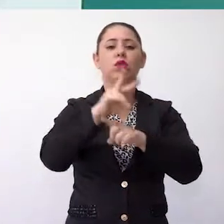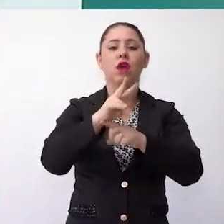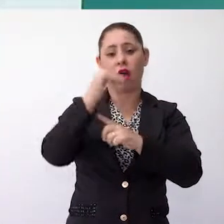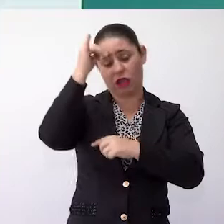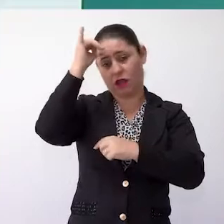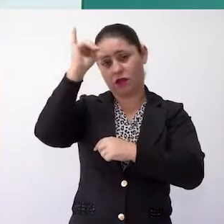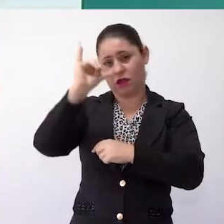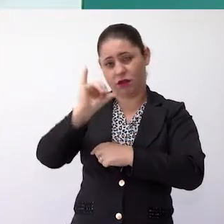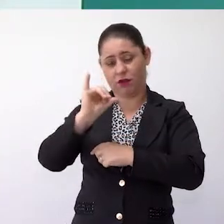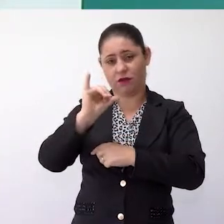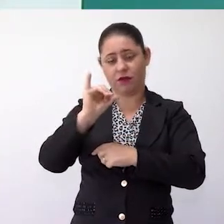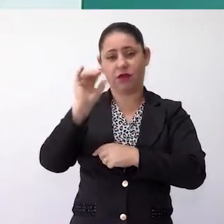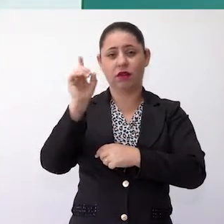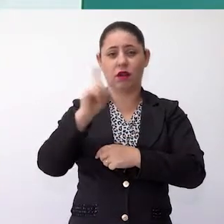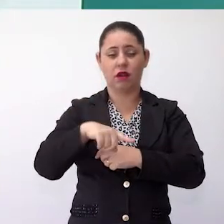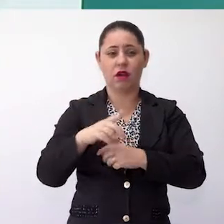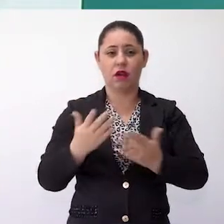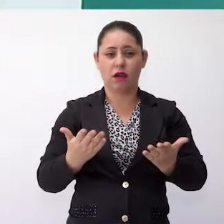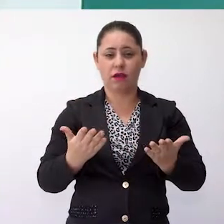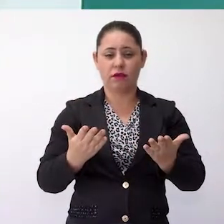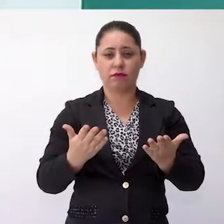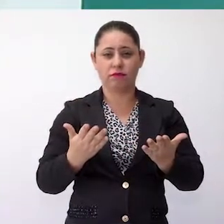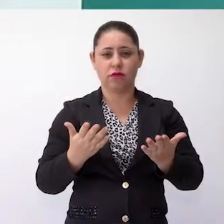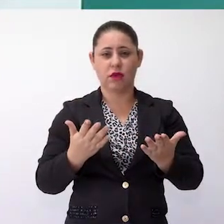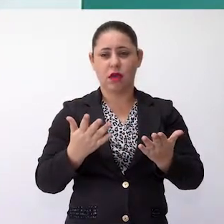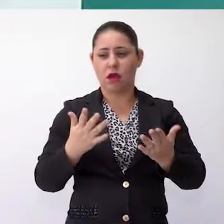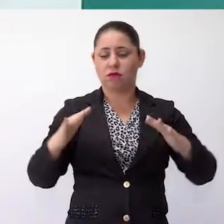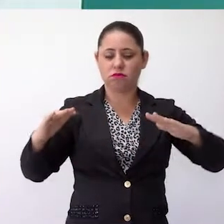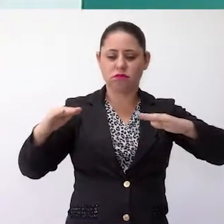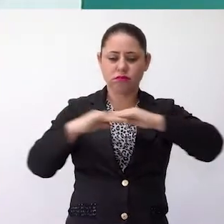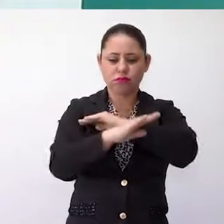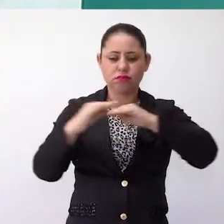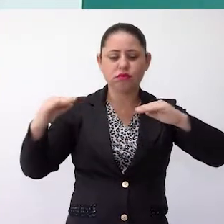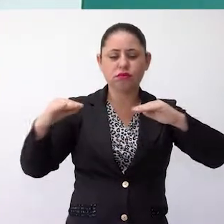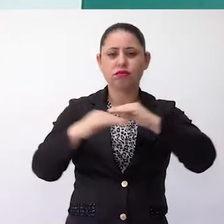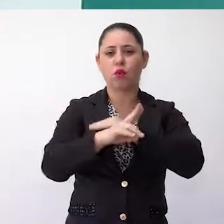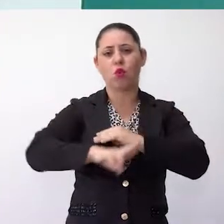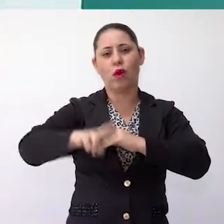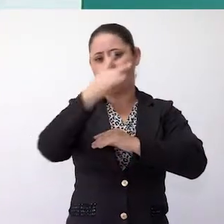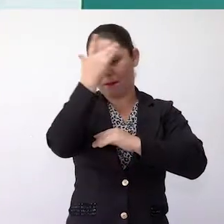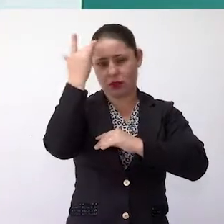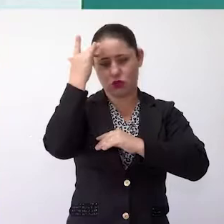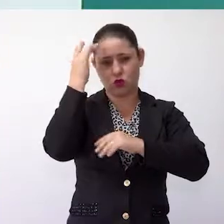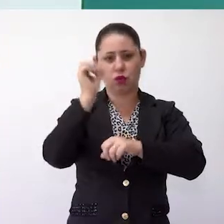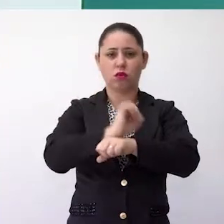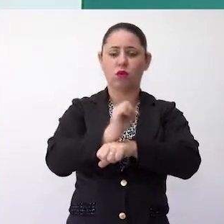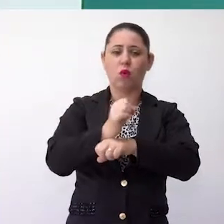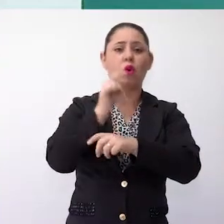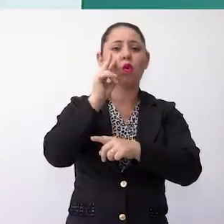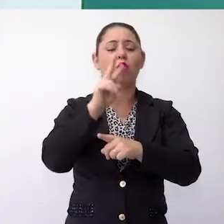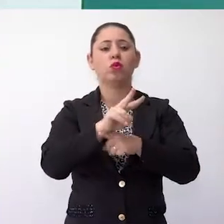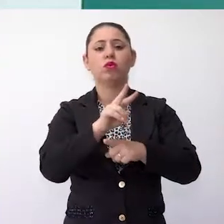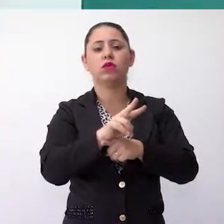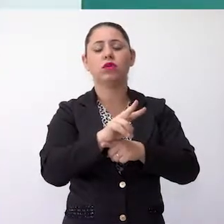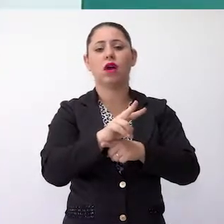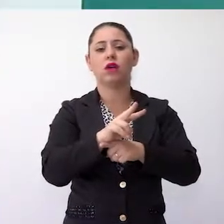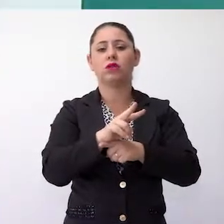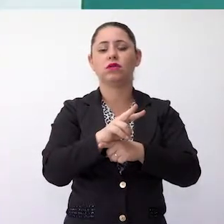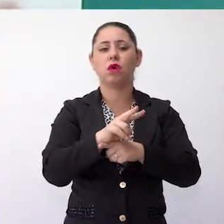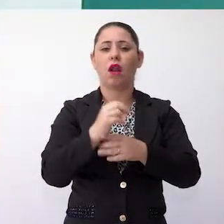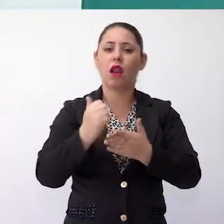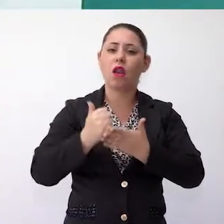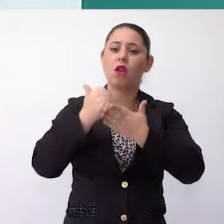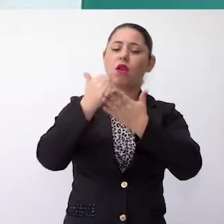em relação à circulação da via, do usuário da via, o cuidado com os